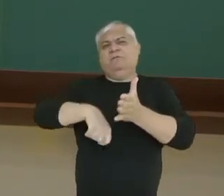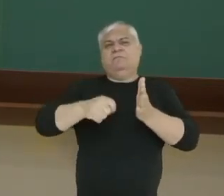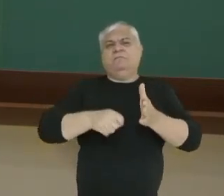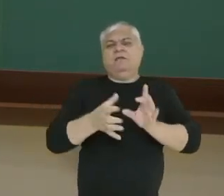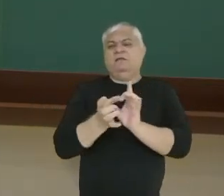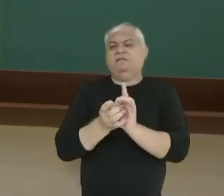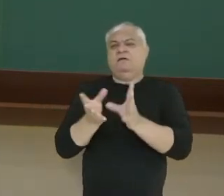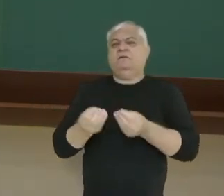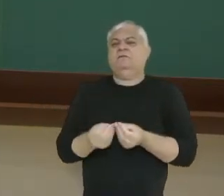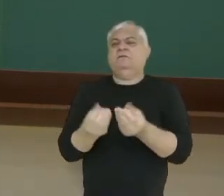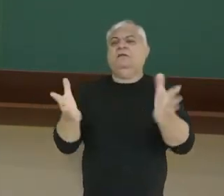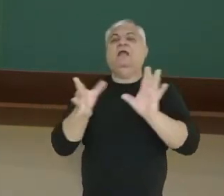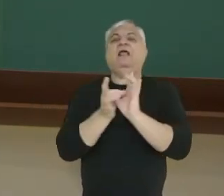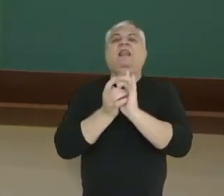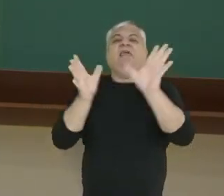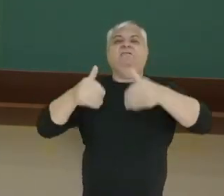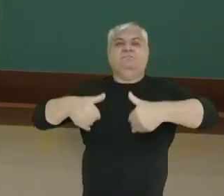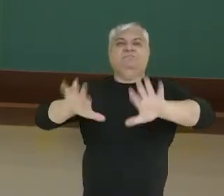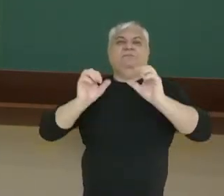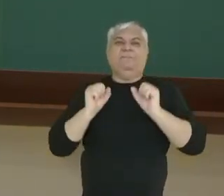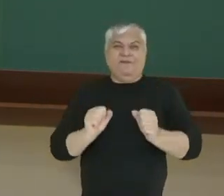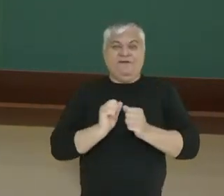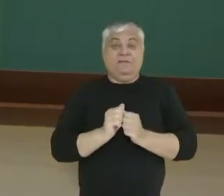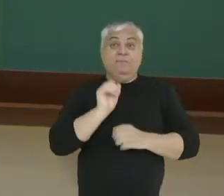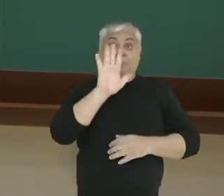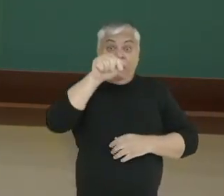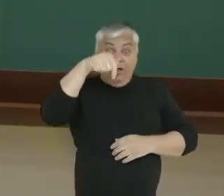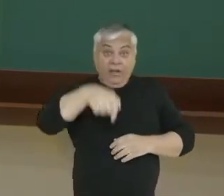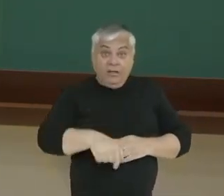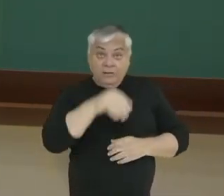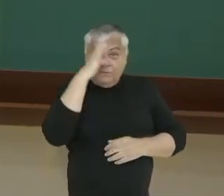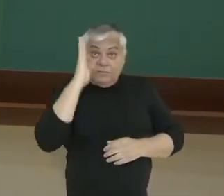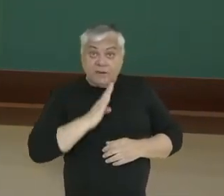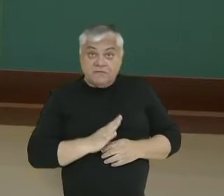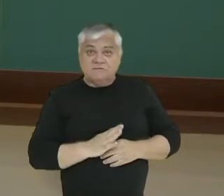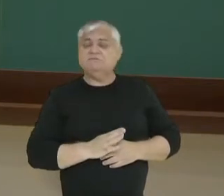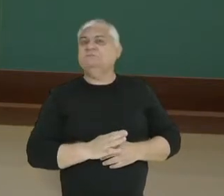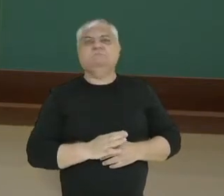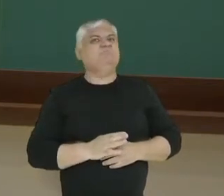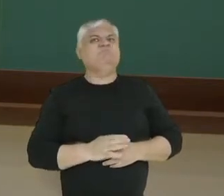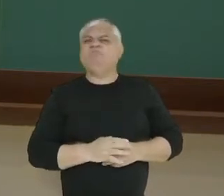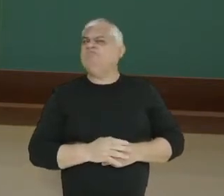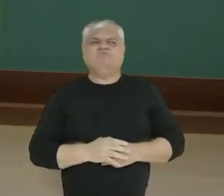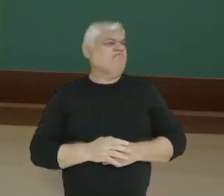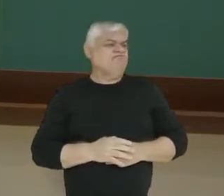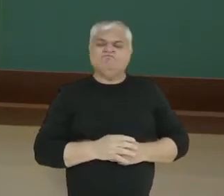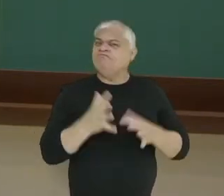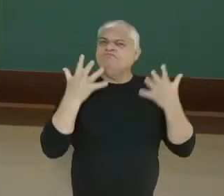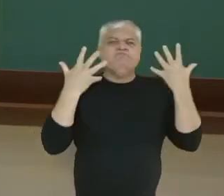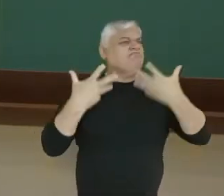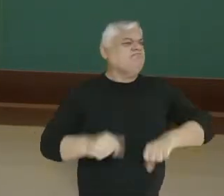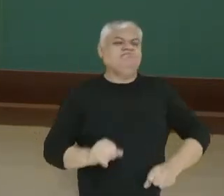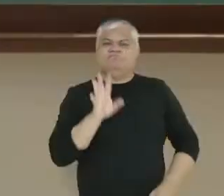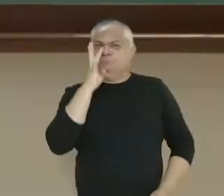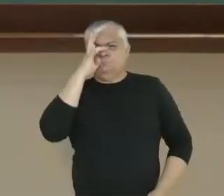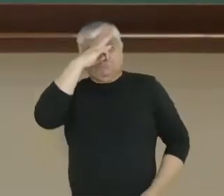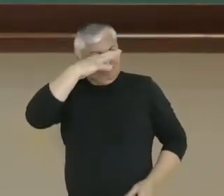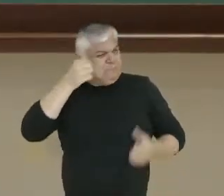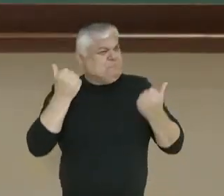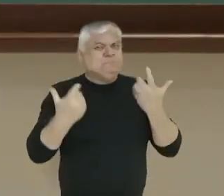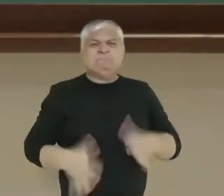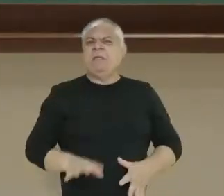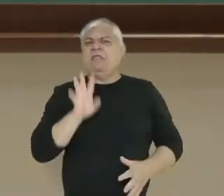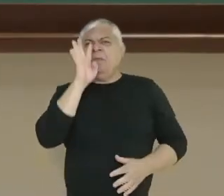Vai acontecer que muitos dos proprietários de escravos não permitiam essa liberdade. E é claro que esse vai